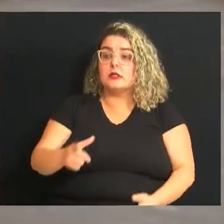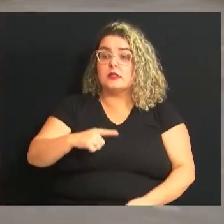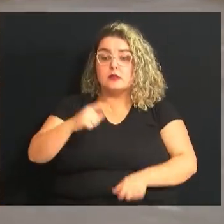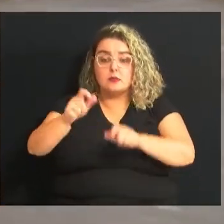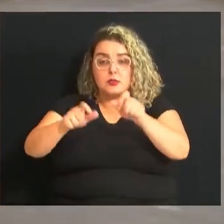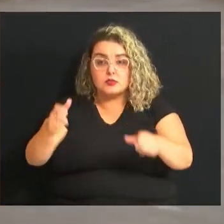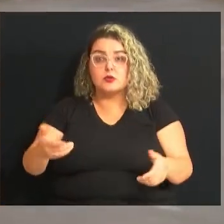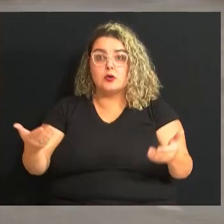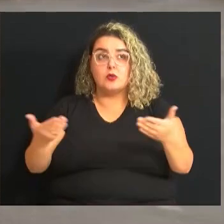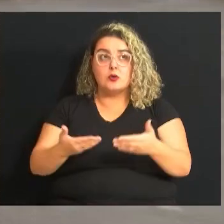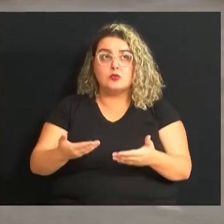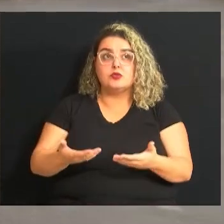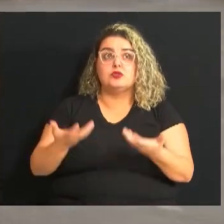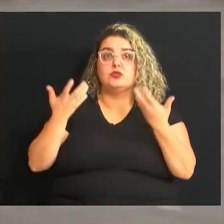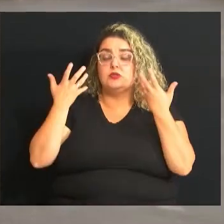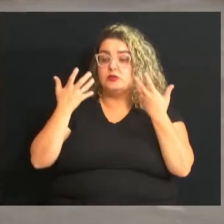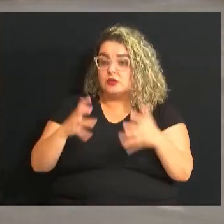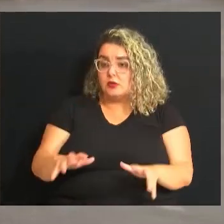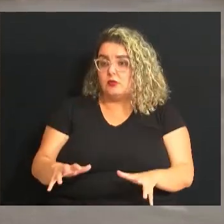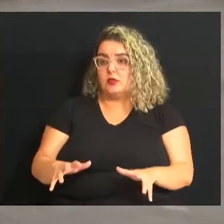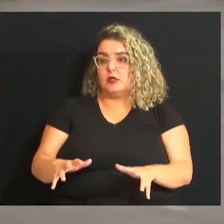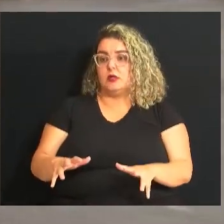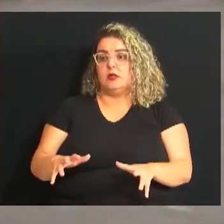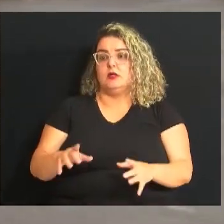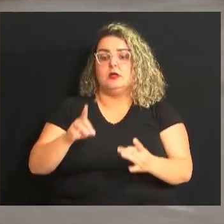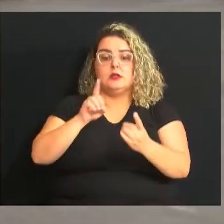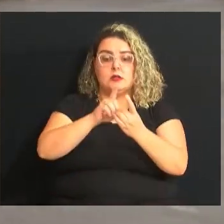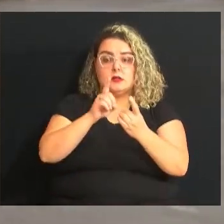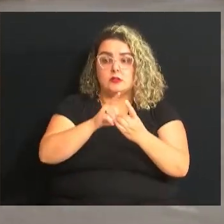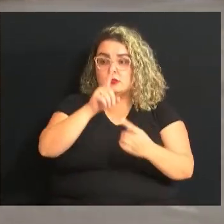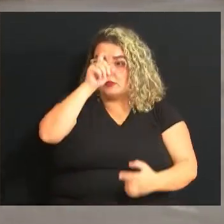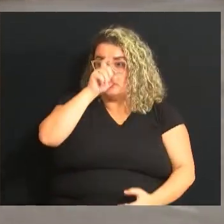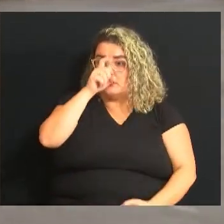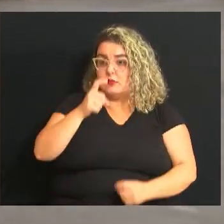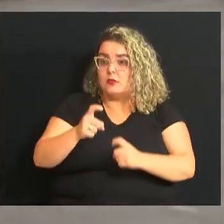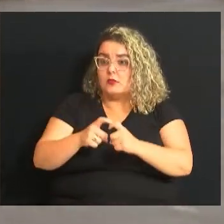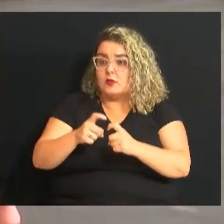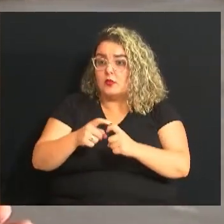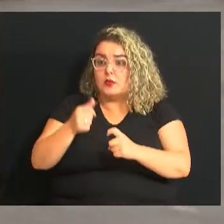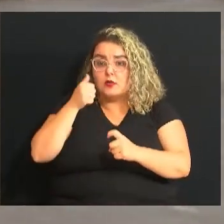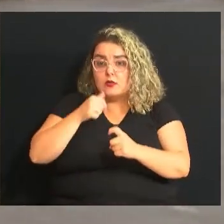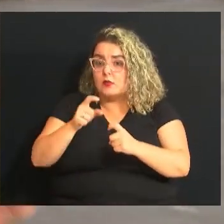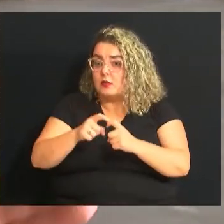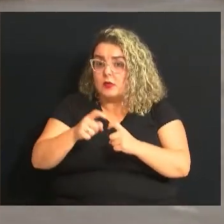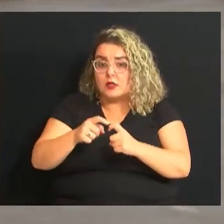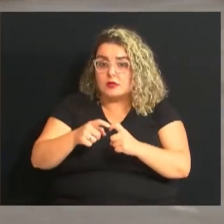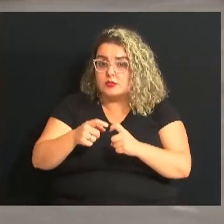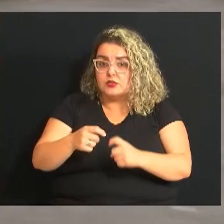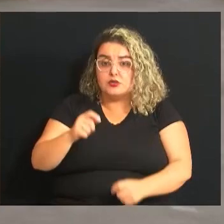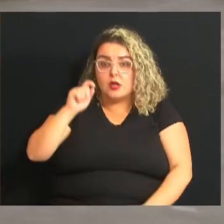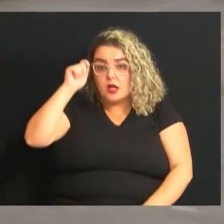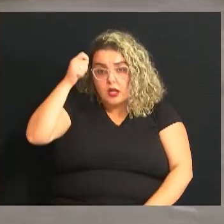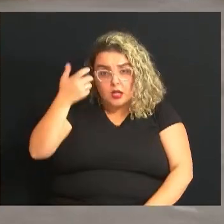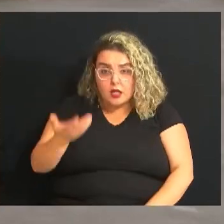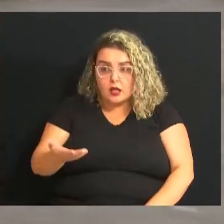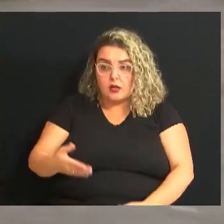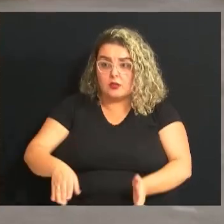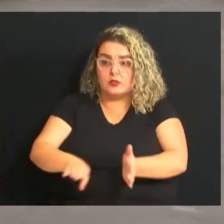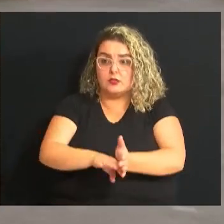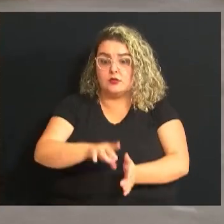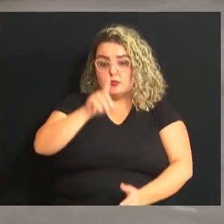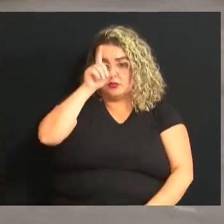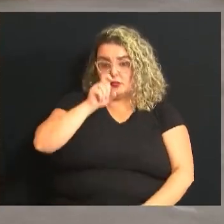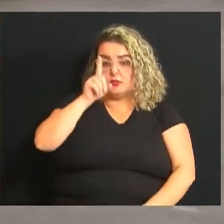tem gente hoje se recusando a ser atendida num hospital por um médico ou uma médica negra. Porque quando ele